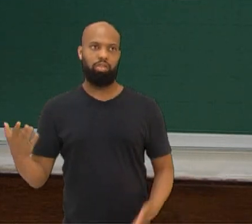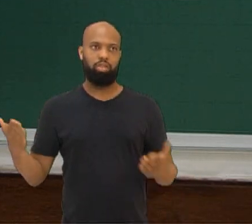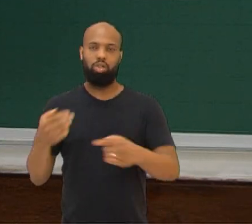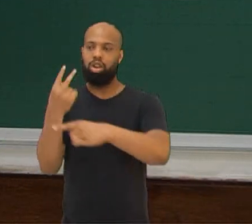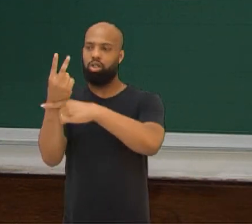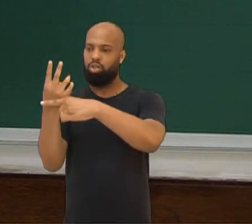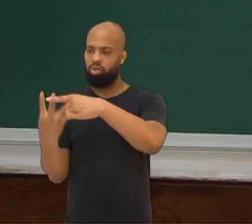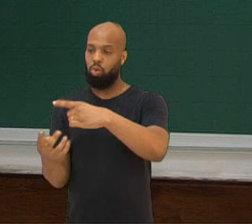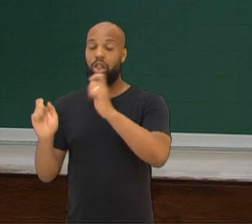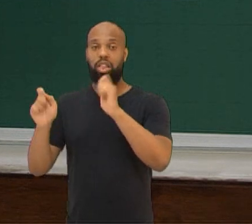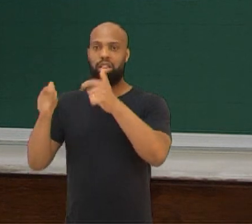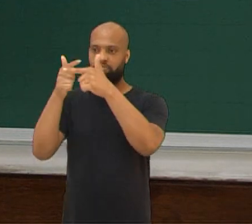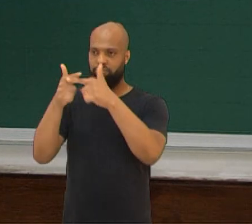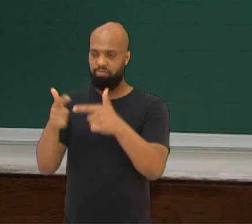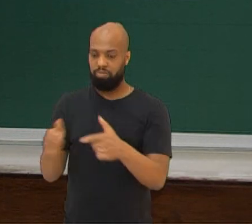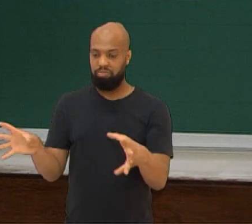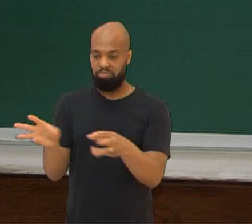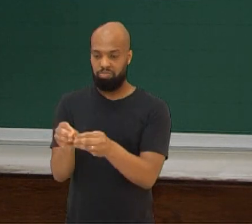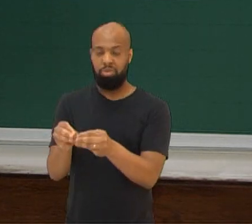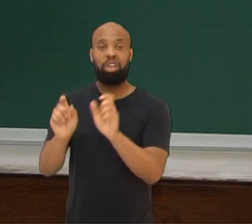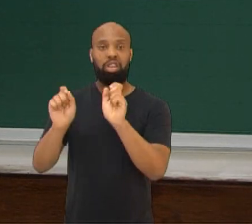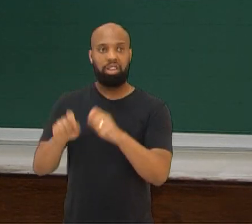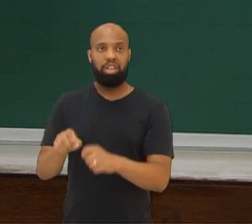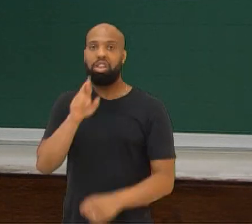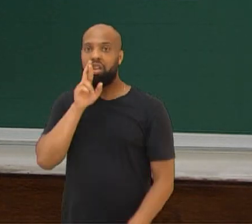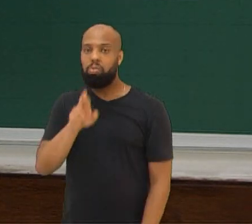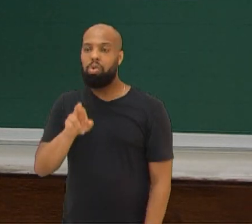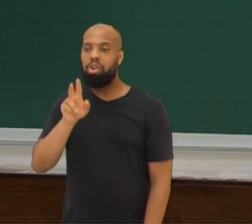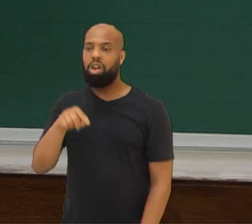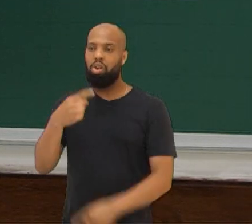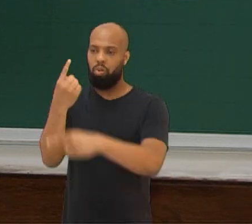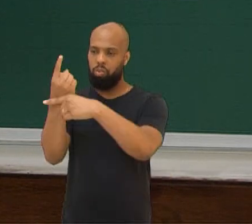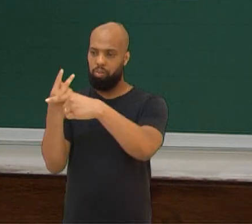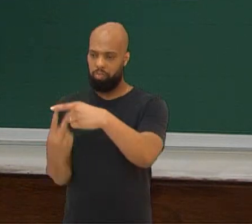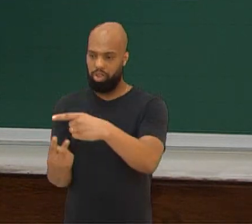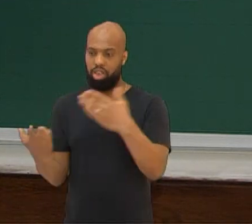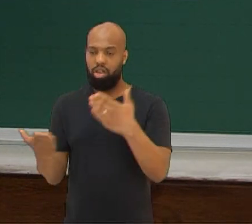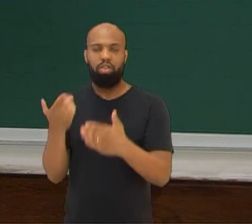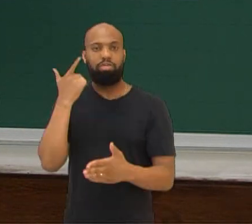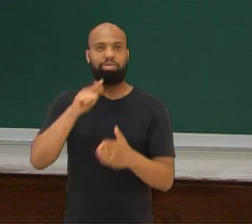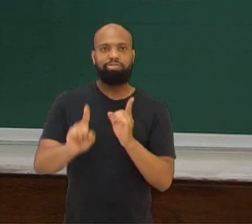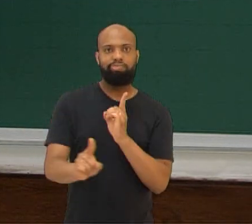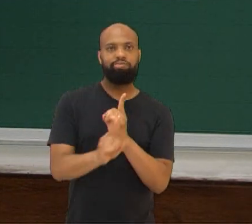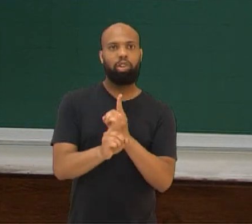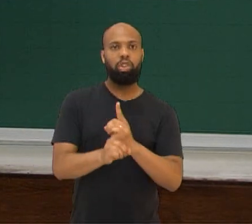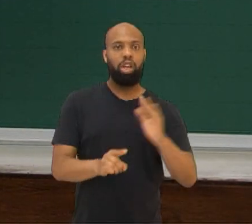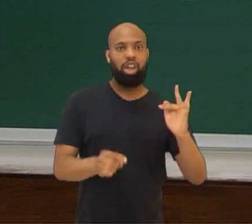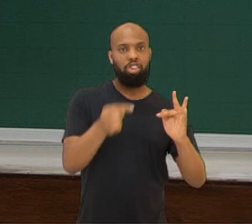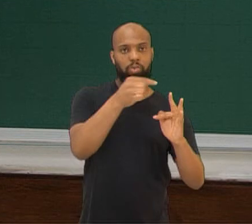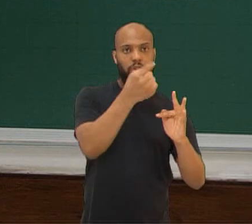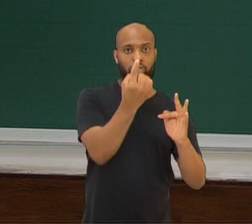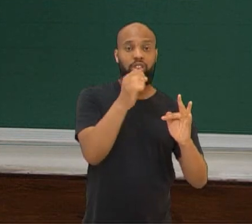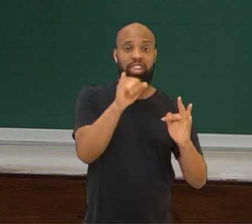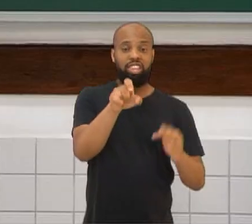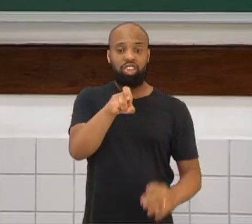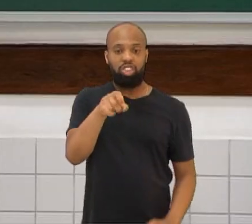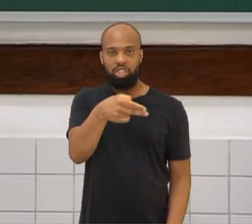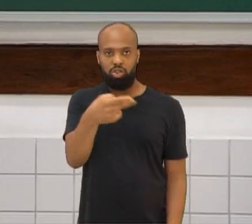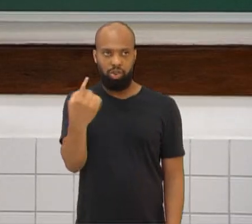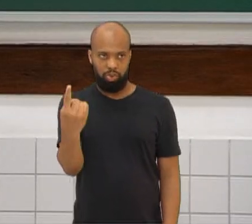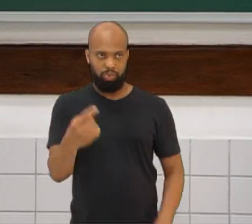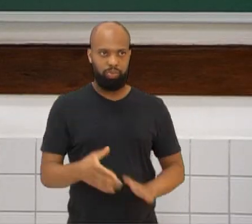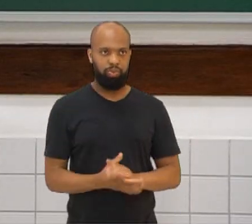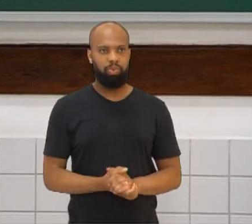2 quartos, simplificando, 1 meio. E está aqui, conseguimos encontrar a função inversa quando o nosso x vale